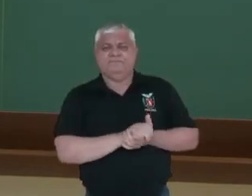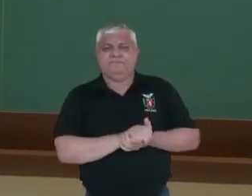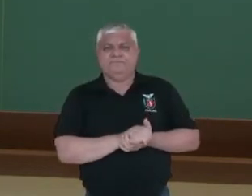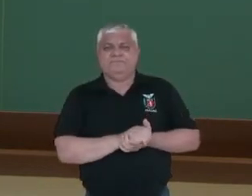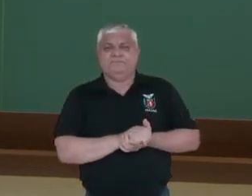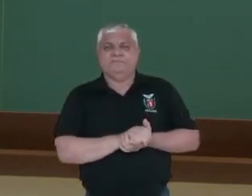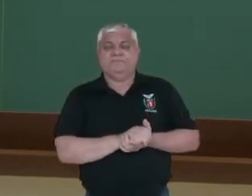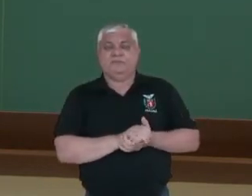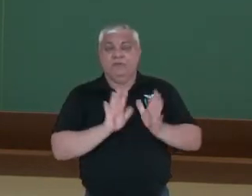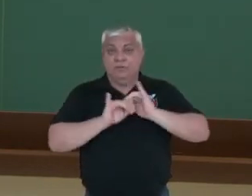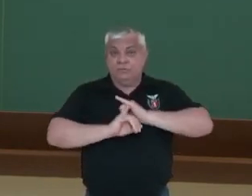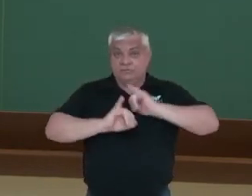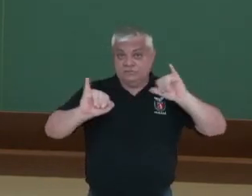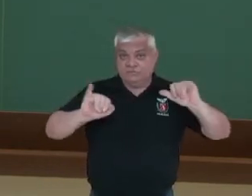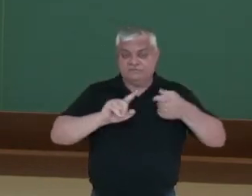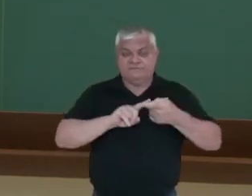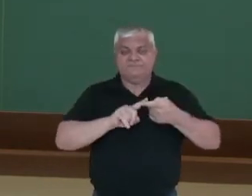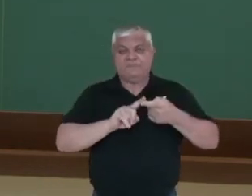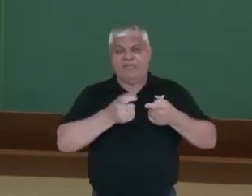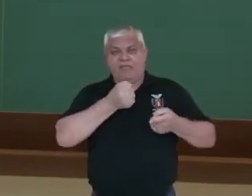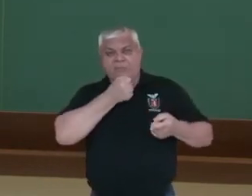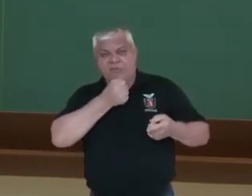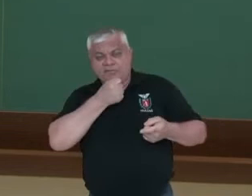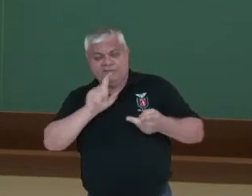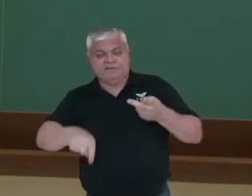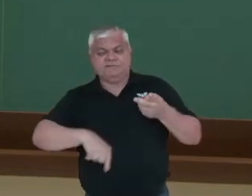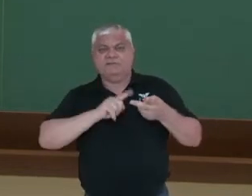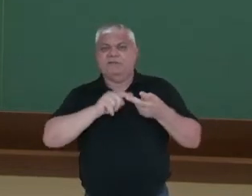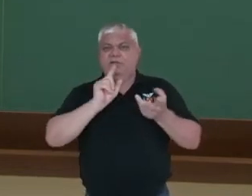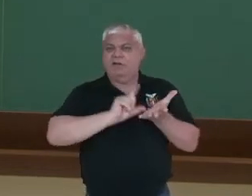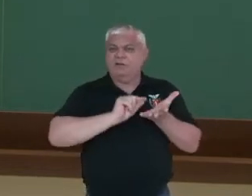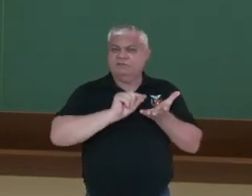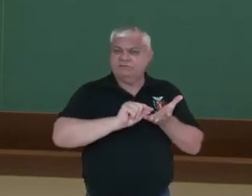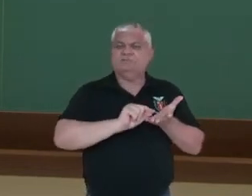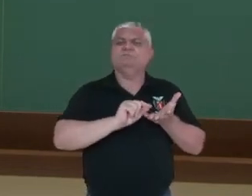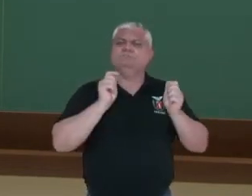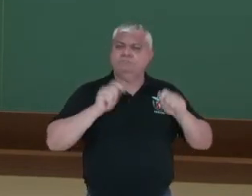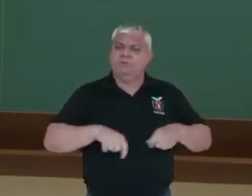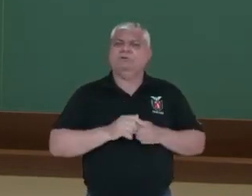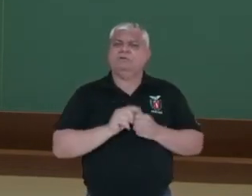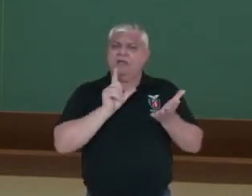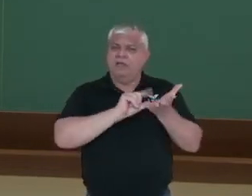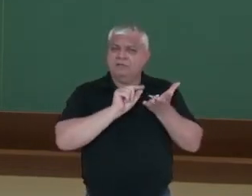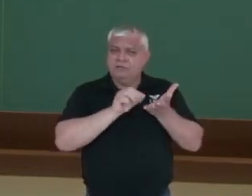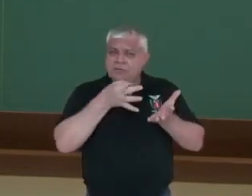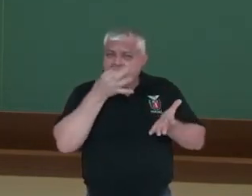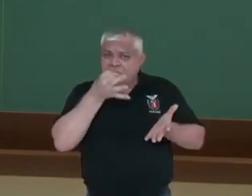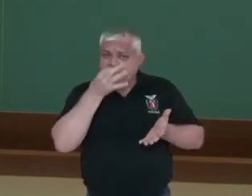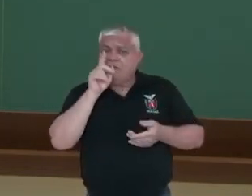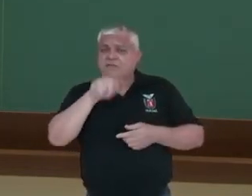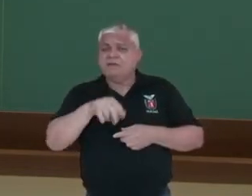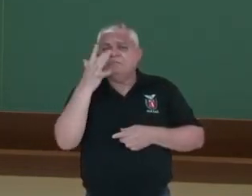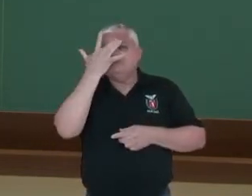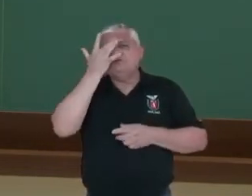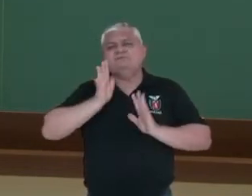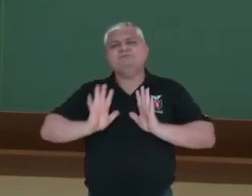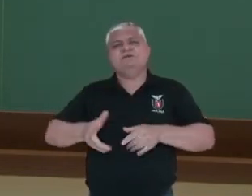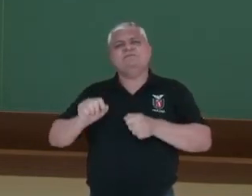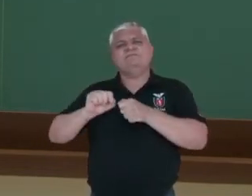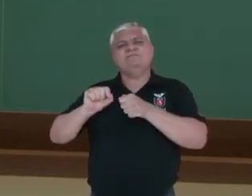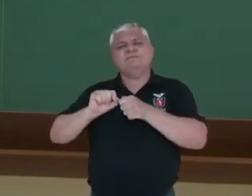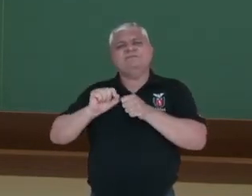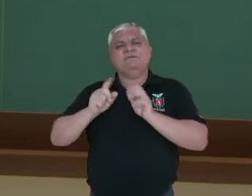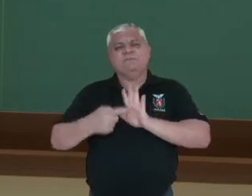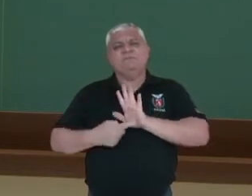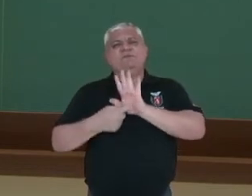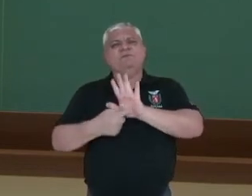disse, notícia, reportagem, artigo. O artigo de opinião é mais legal ainda se discutir, porque alguém que já mostrou